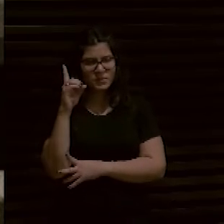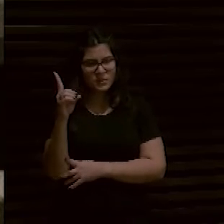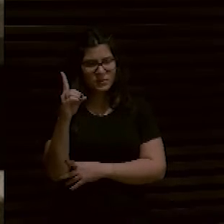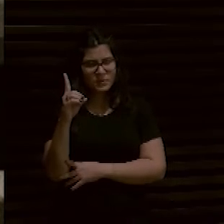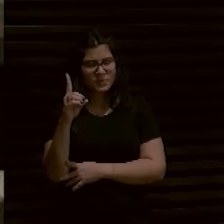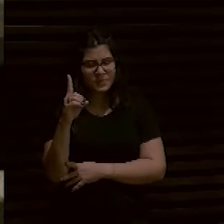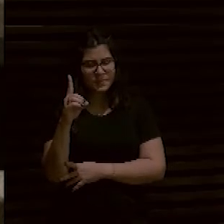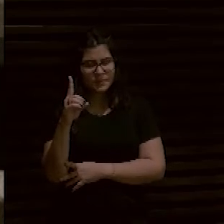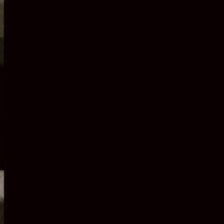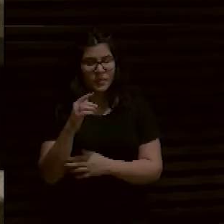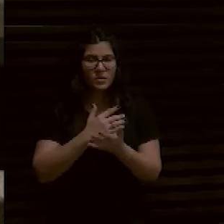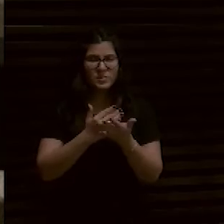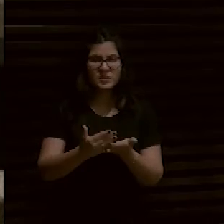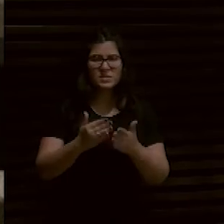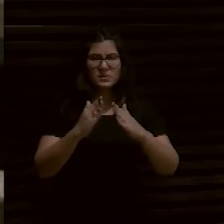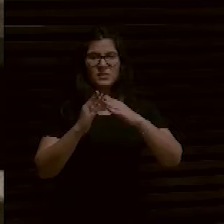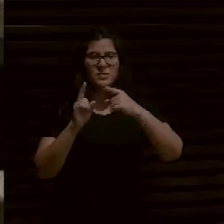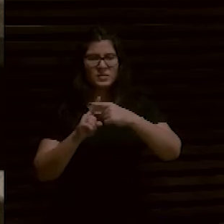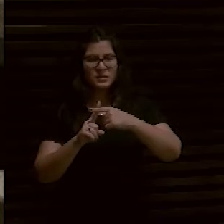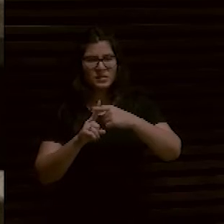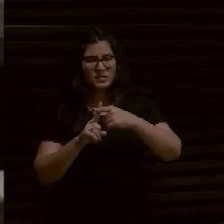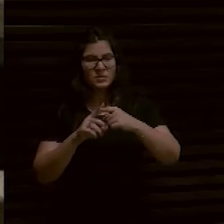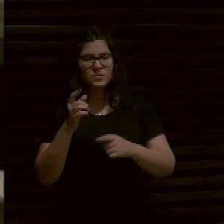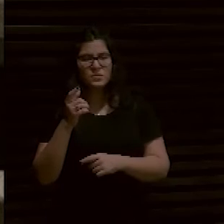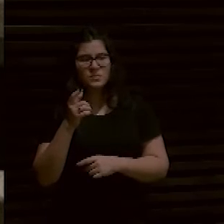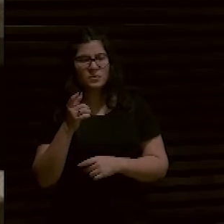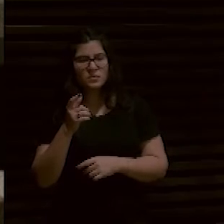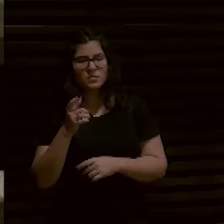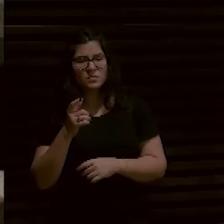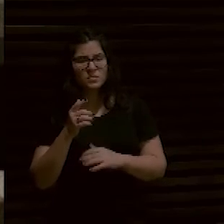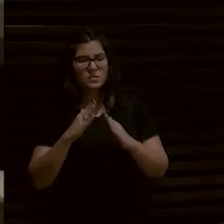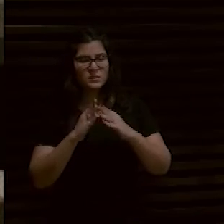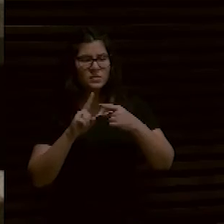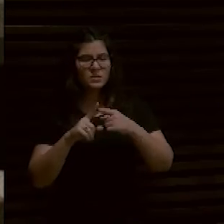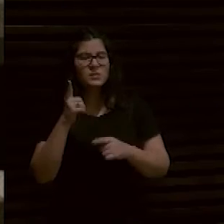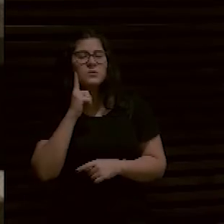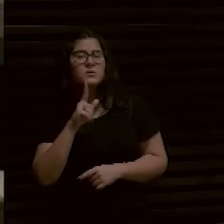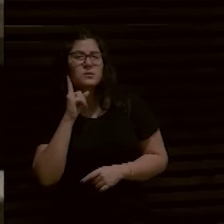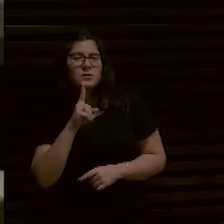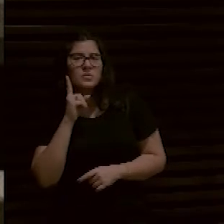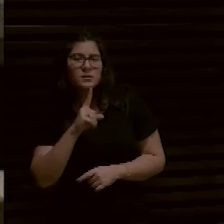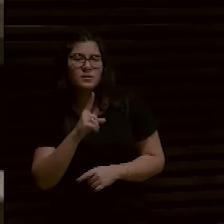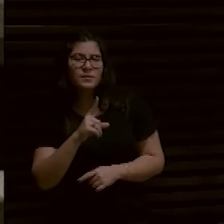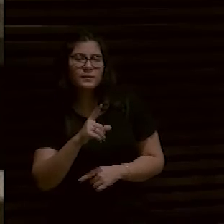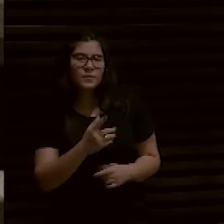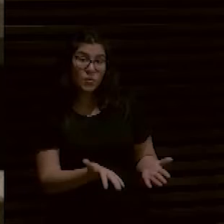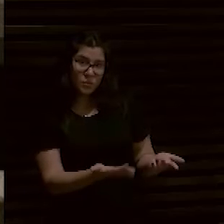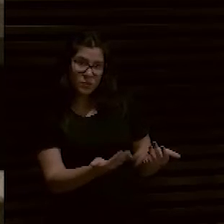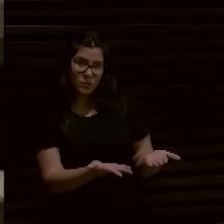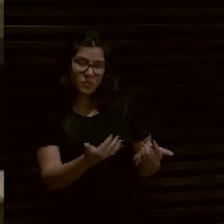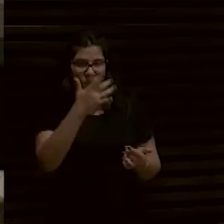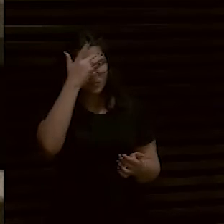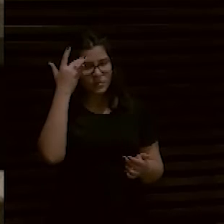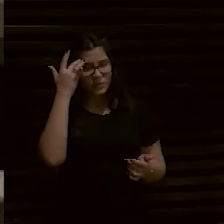muito isso a partir da igreja nos Estados Unidos. O coach é aquele que vai direcionar o homem a